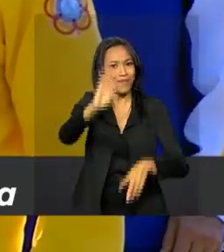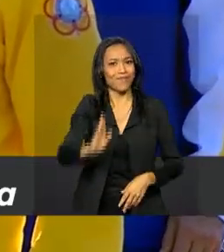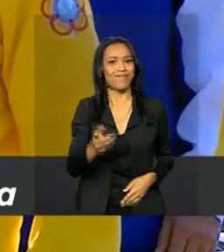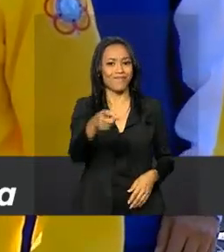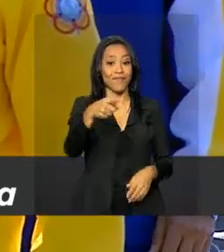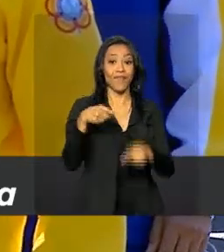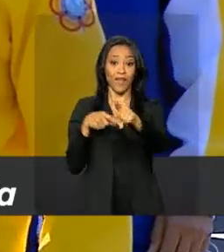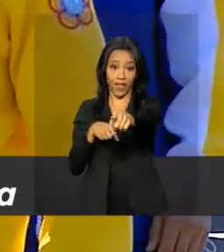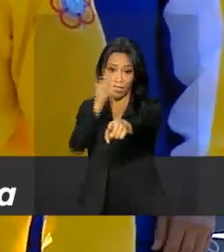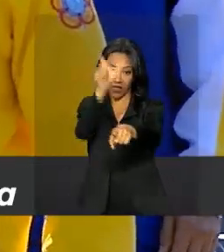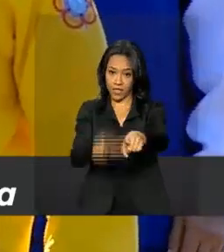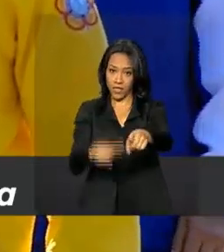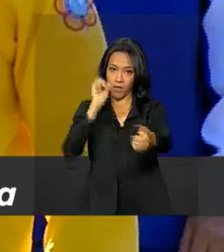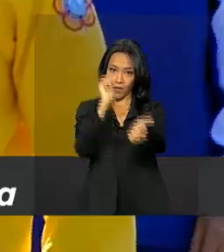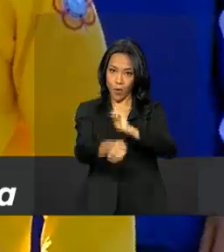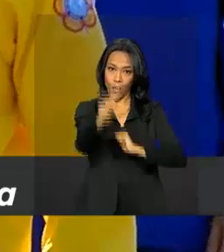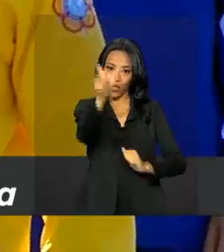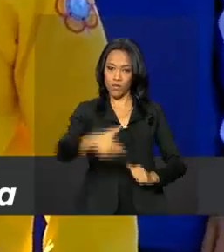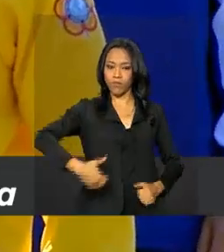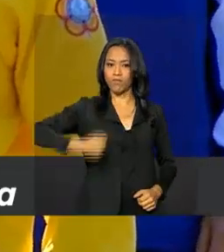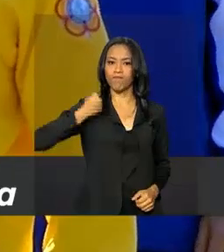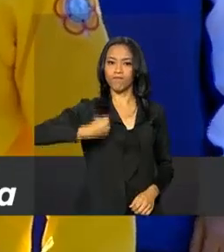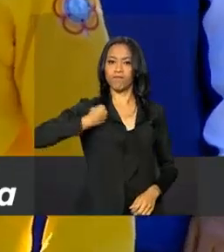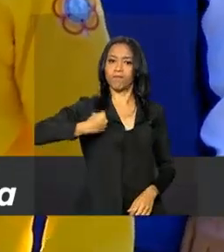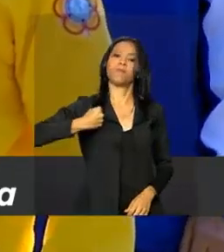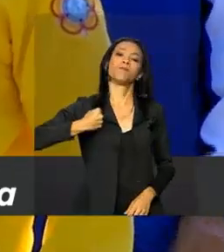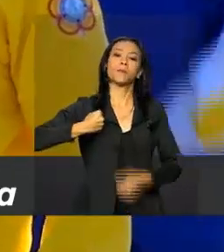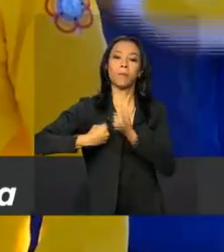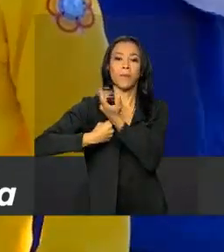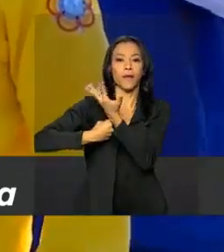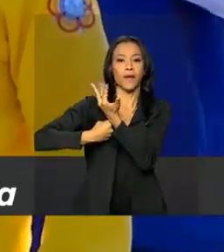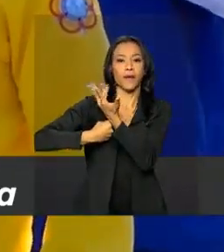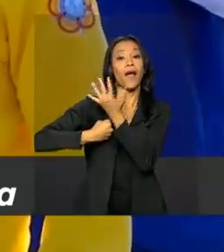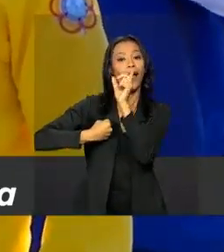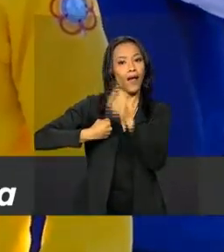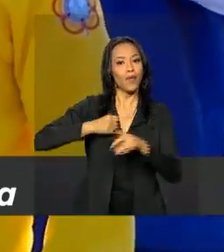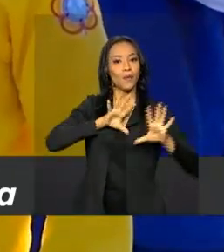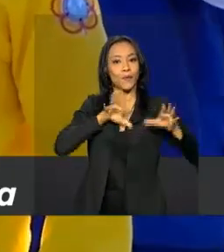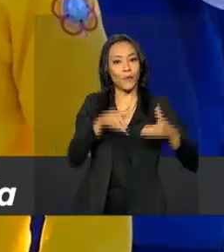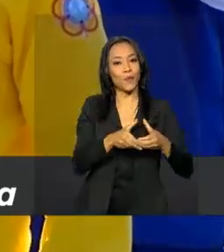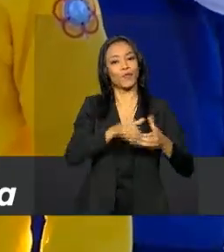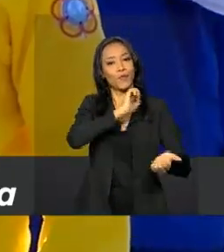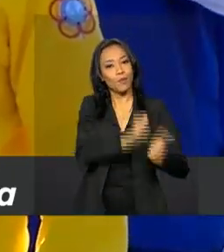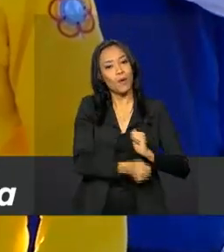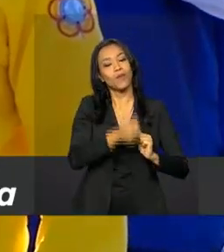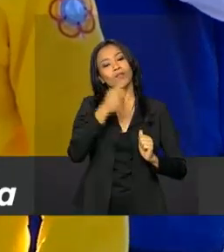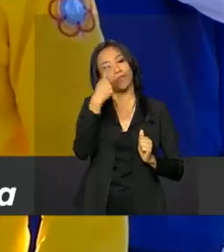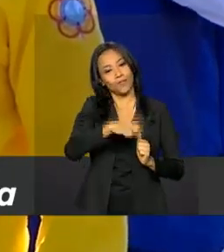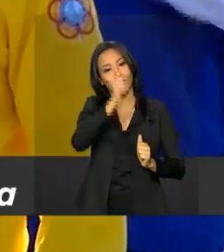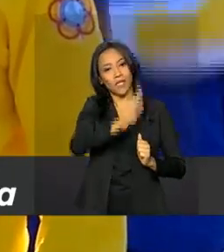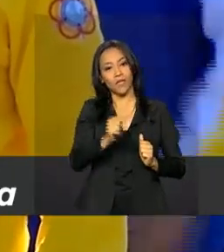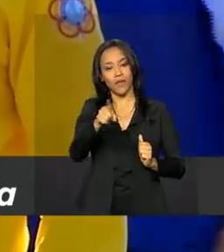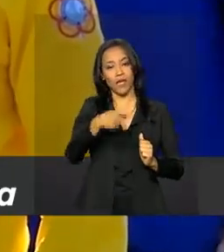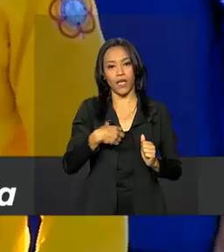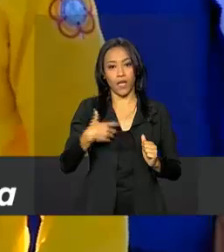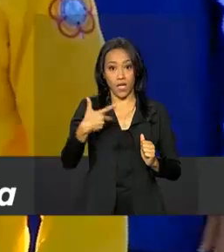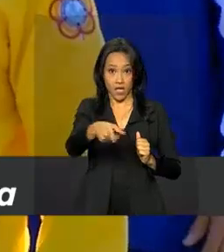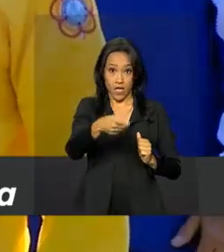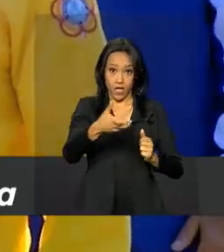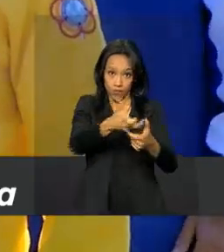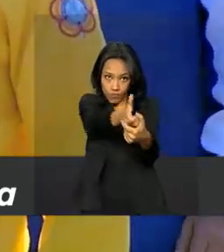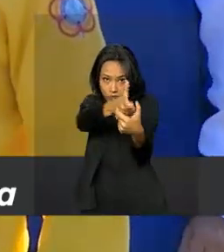nosso atleta olímpico, atleta de seleção brasileira, de tiro com arco, né, de